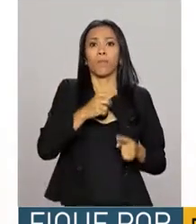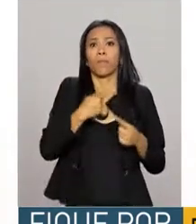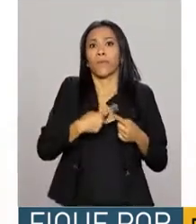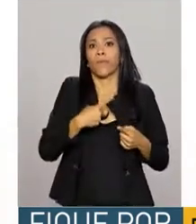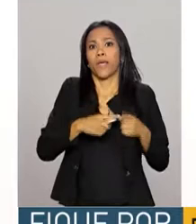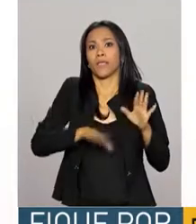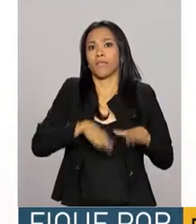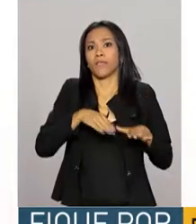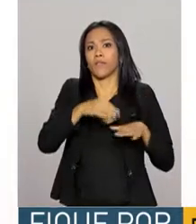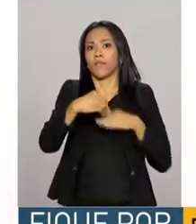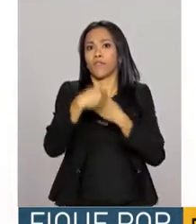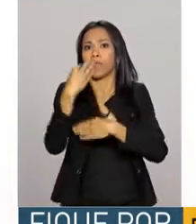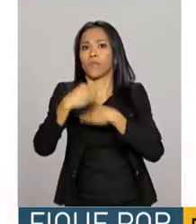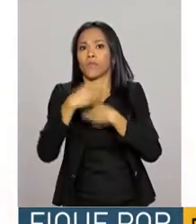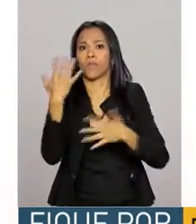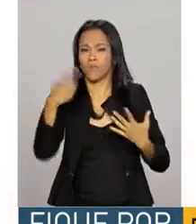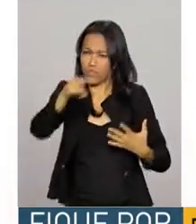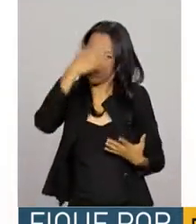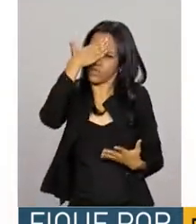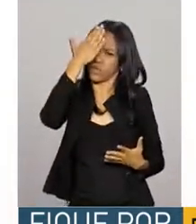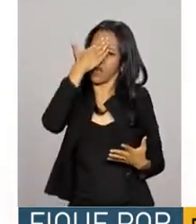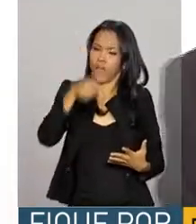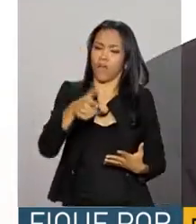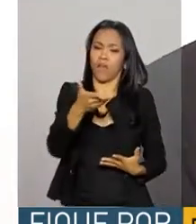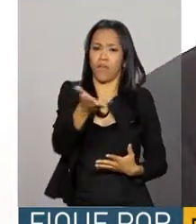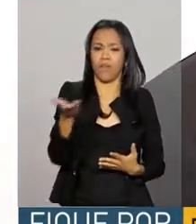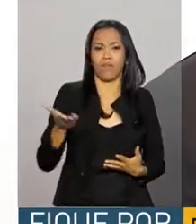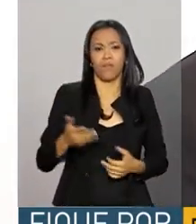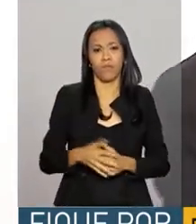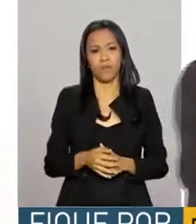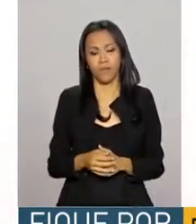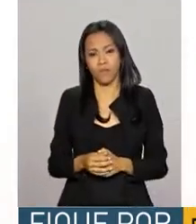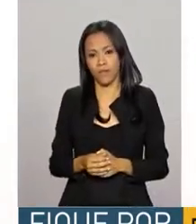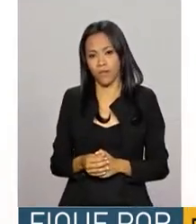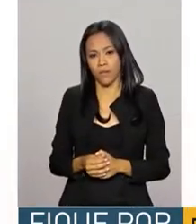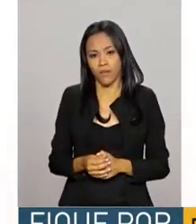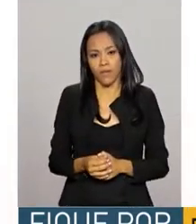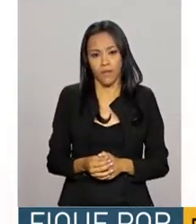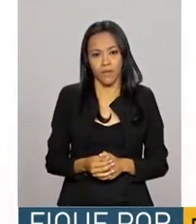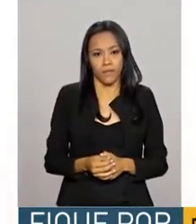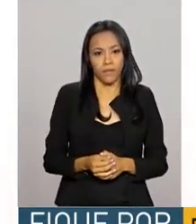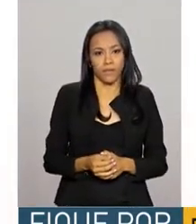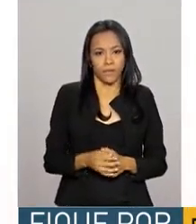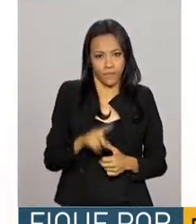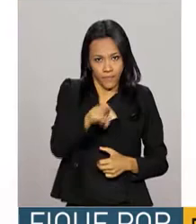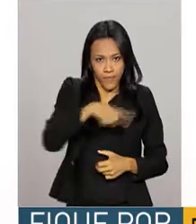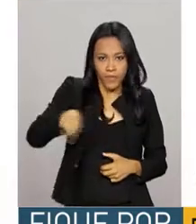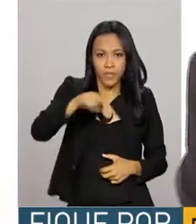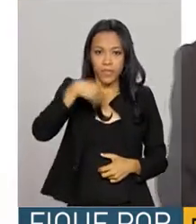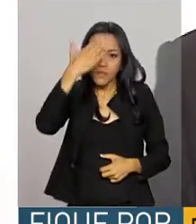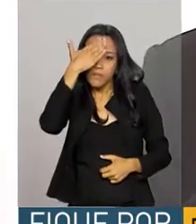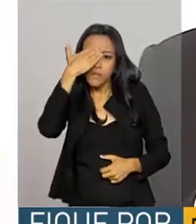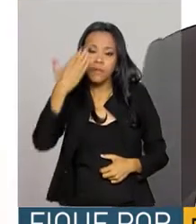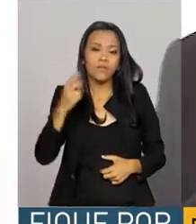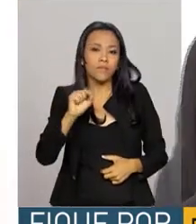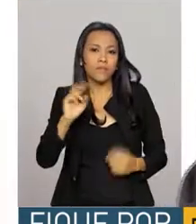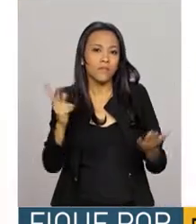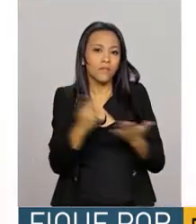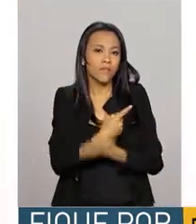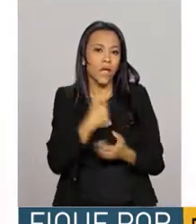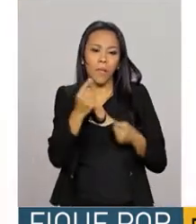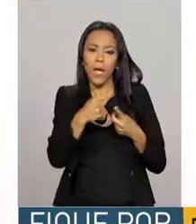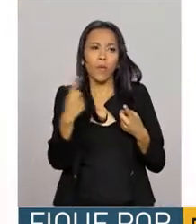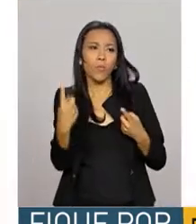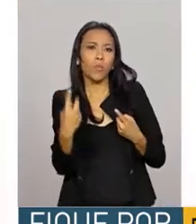passar menti pra você acompanha tudo isso né esse ano tudo bem é vocês acompanham tudo isso mas é uma